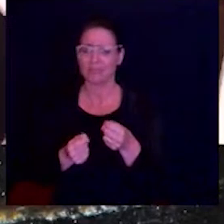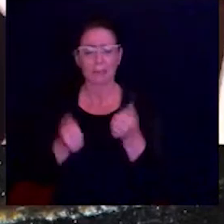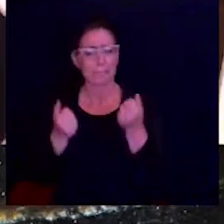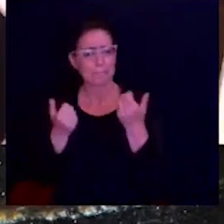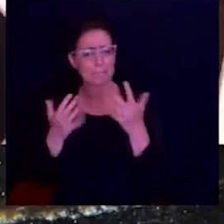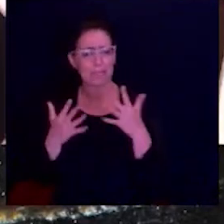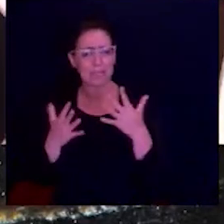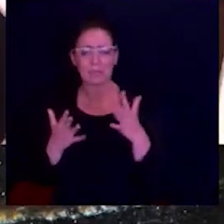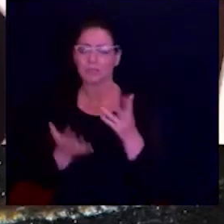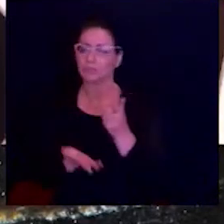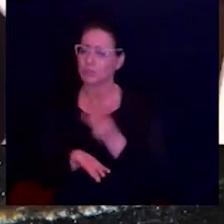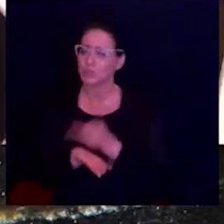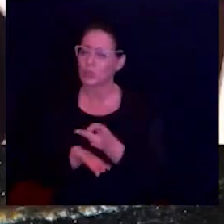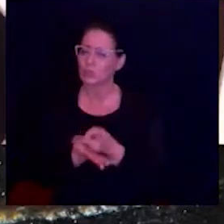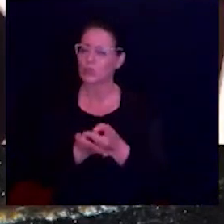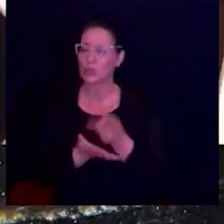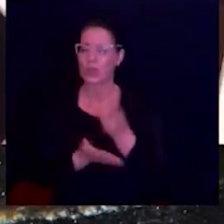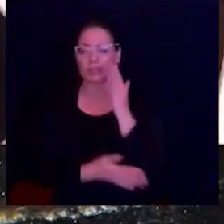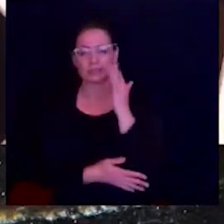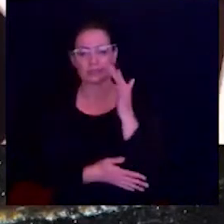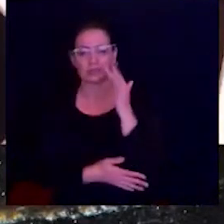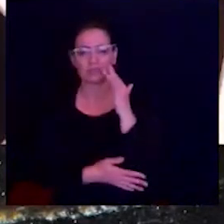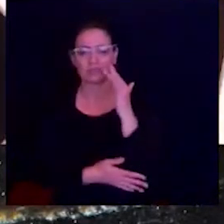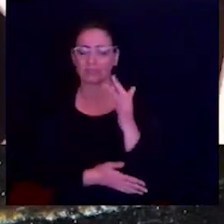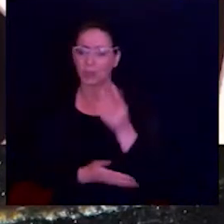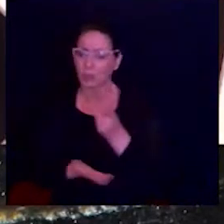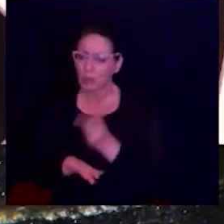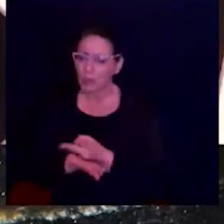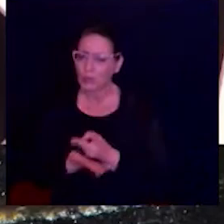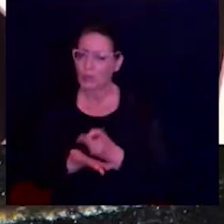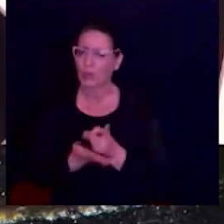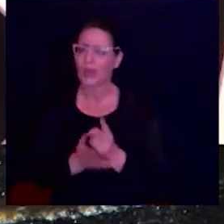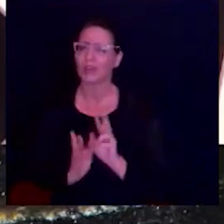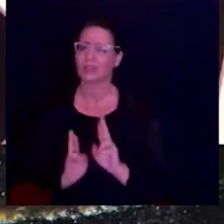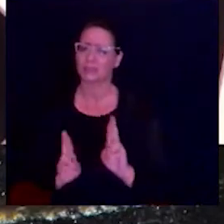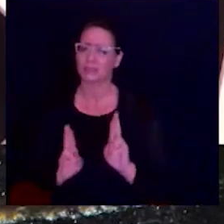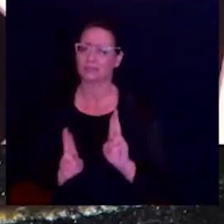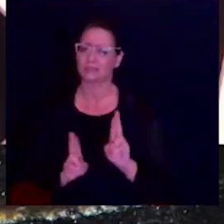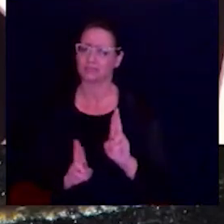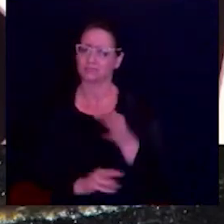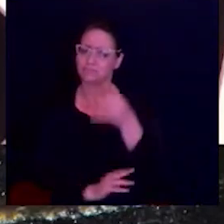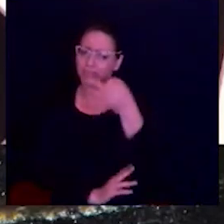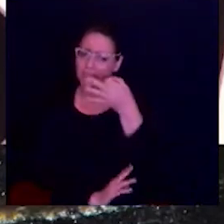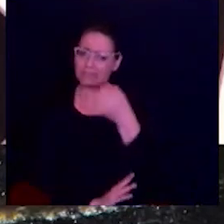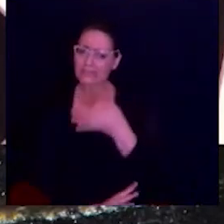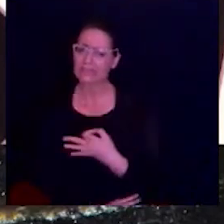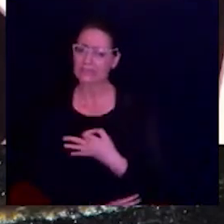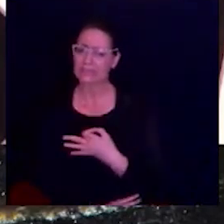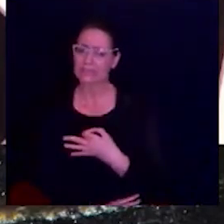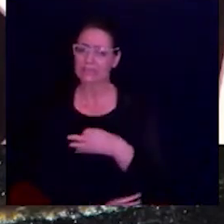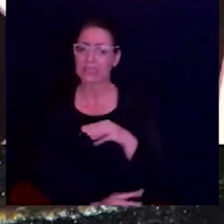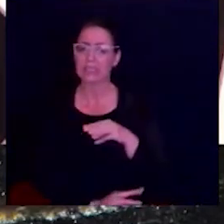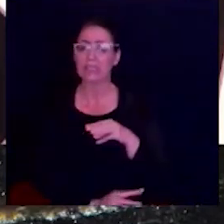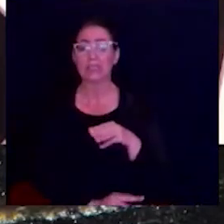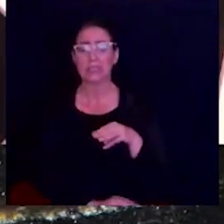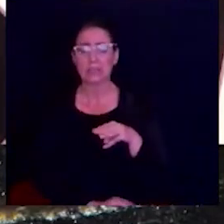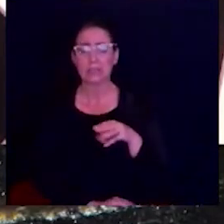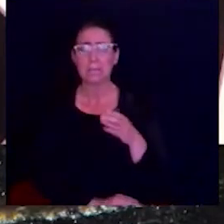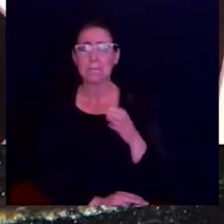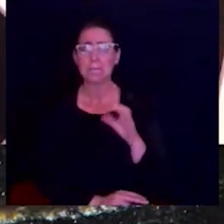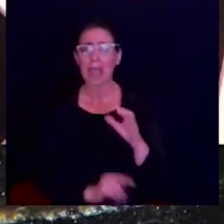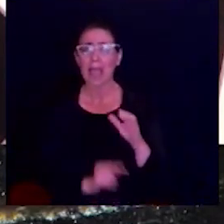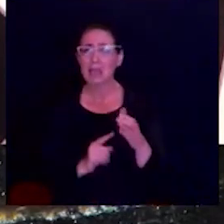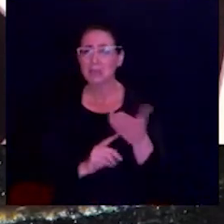do sonho. Parabéns por manterem a esperança viva. Tenho absoluta certeza que em março deve ter passado